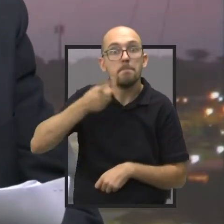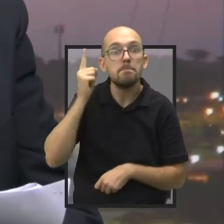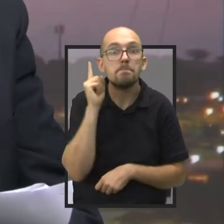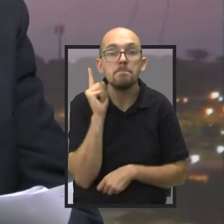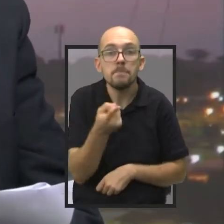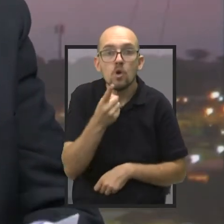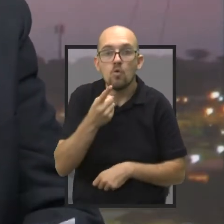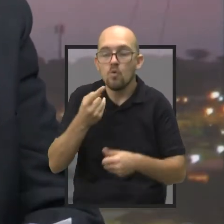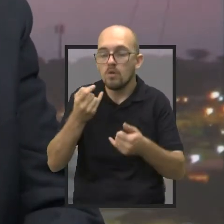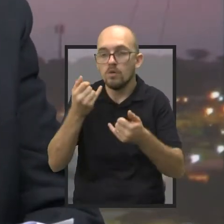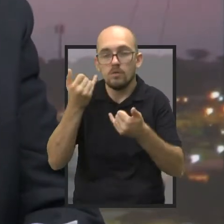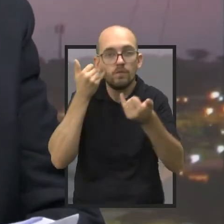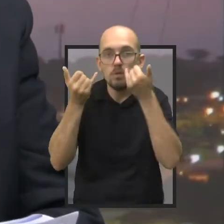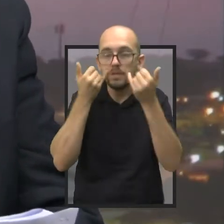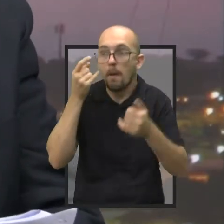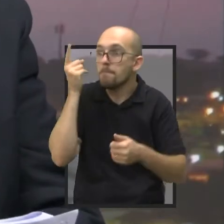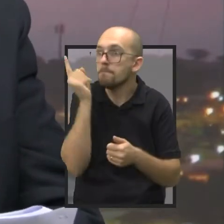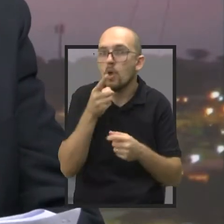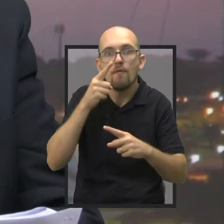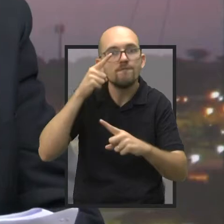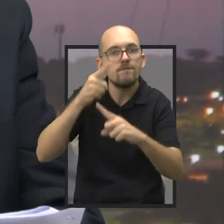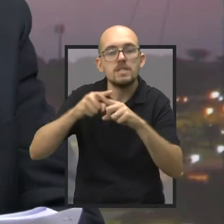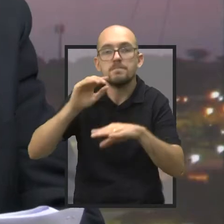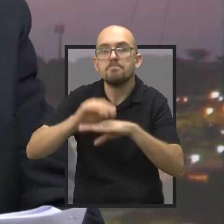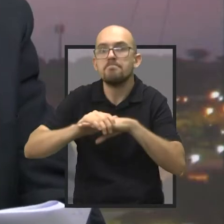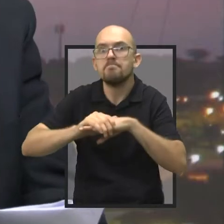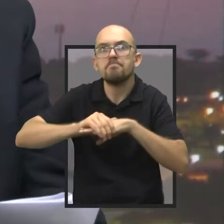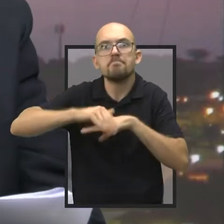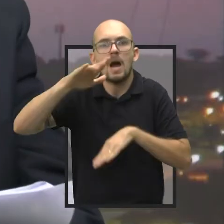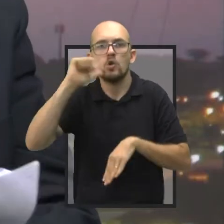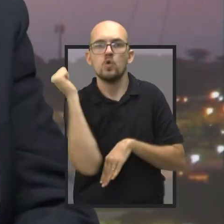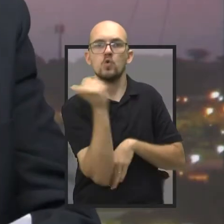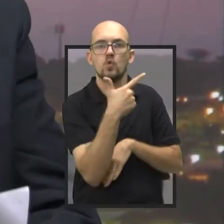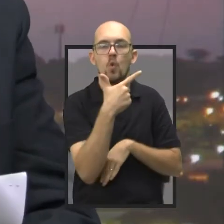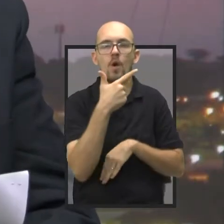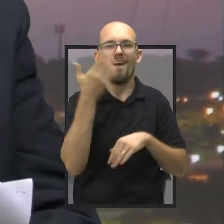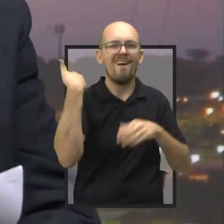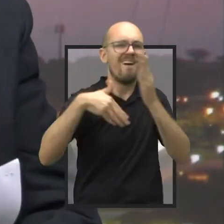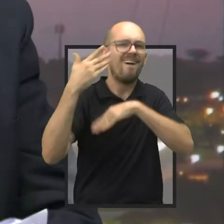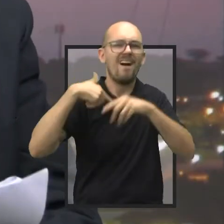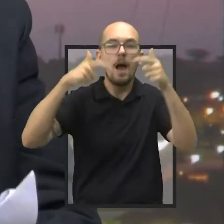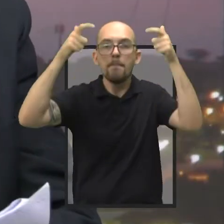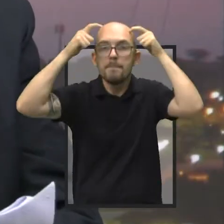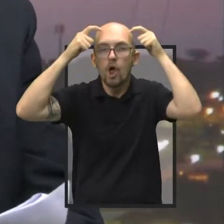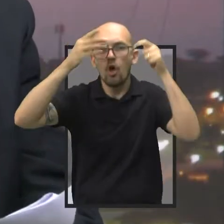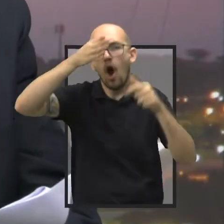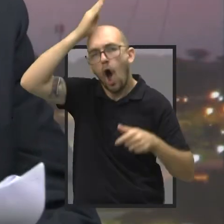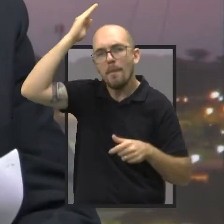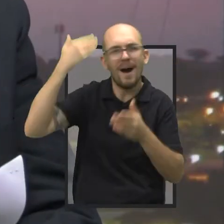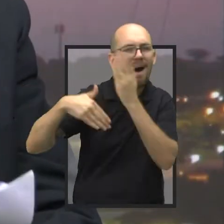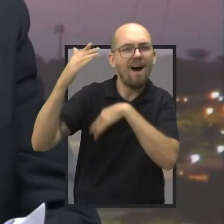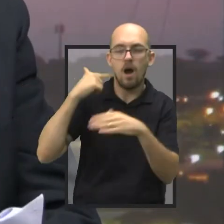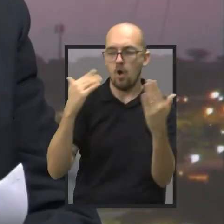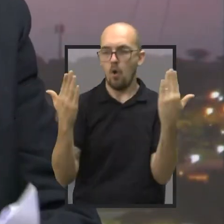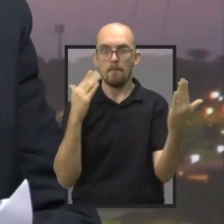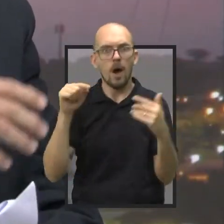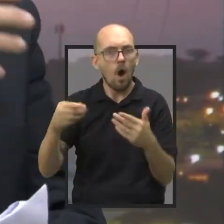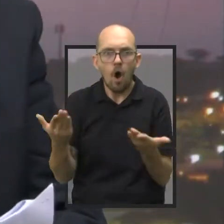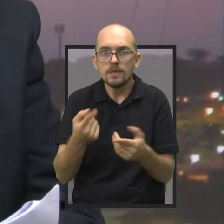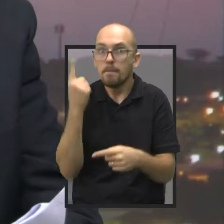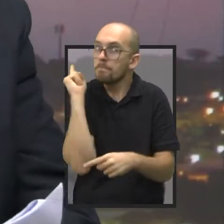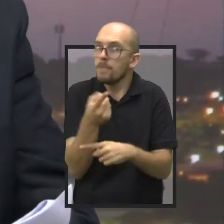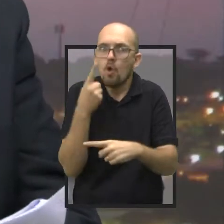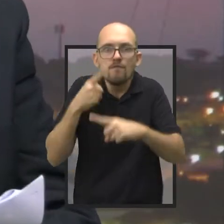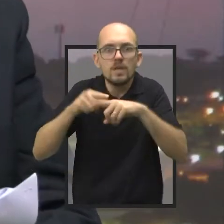tem acesso a 1000 vezes as informações que o imperador de Roma tinha na época do imperialismo romano,